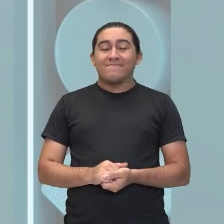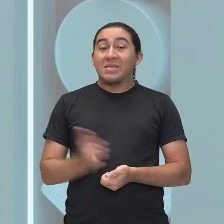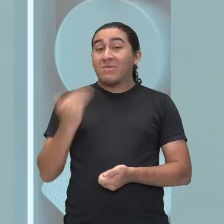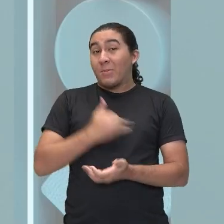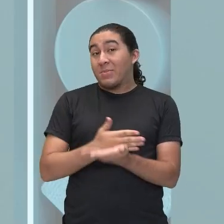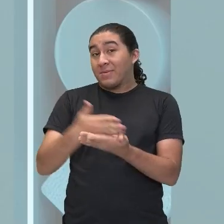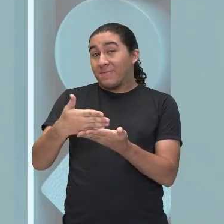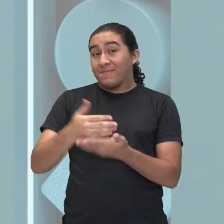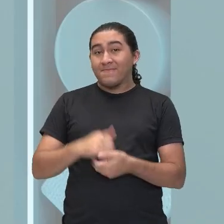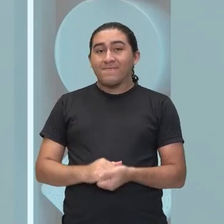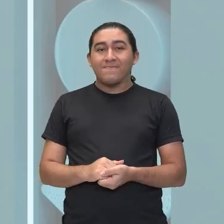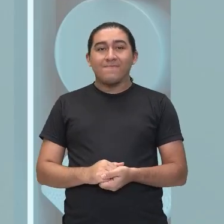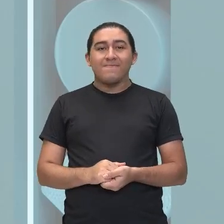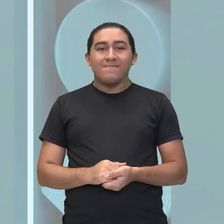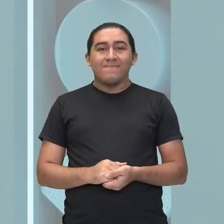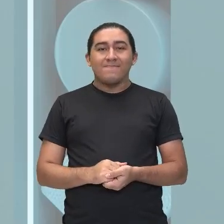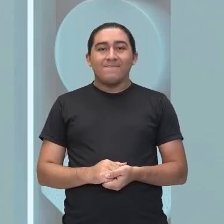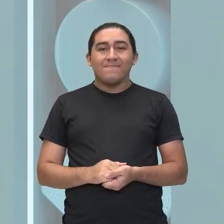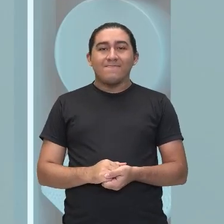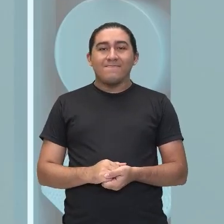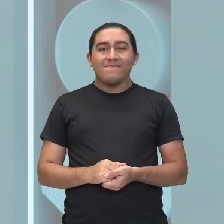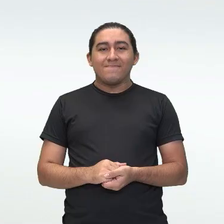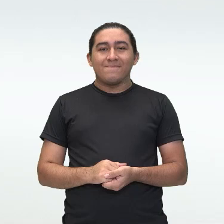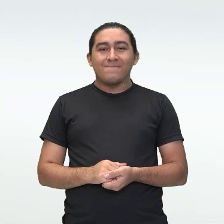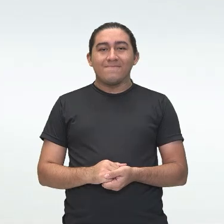Vamos à nossa aula?